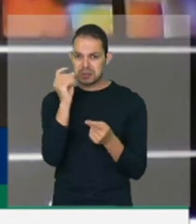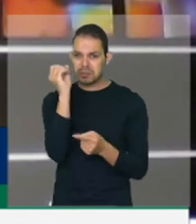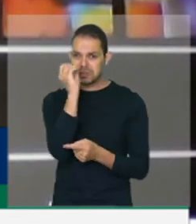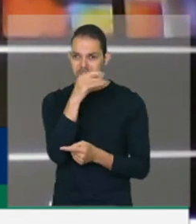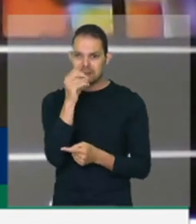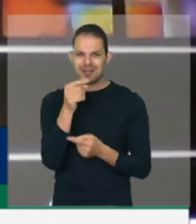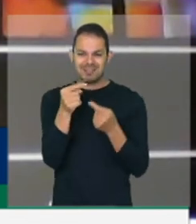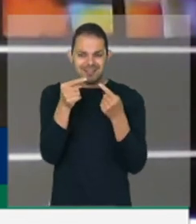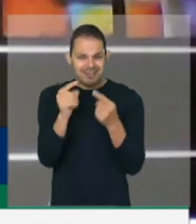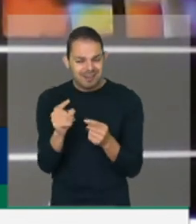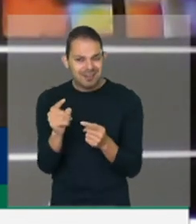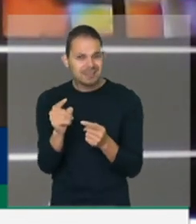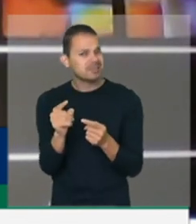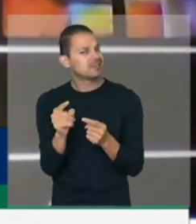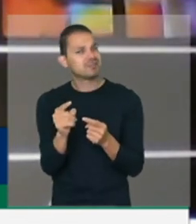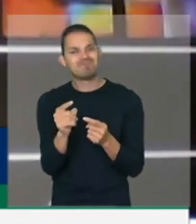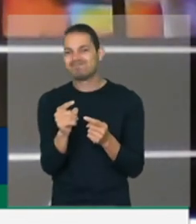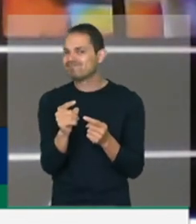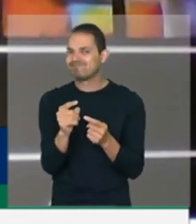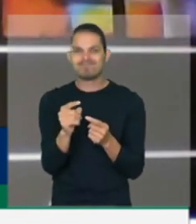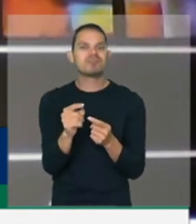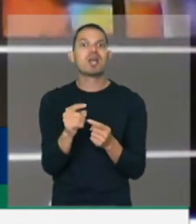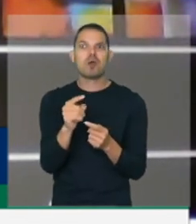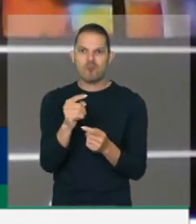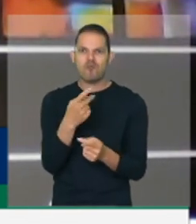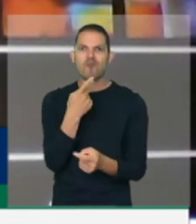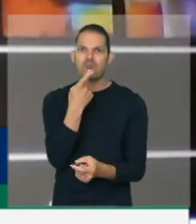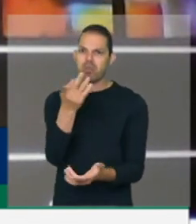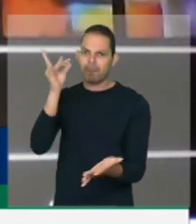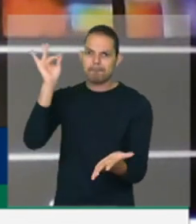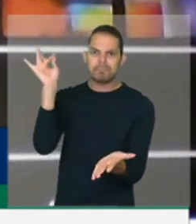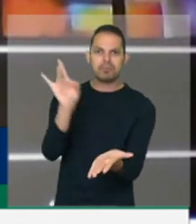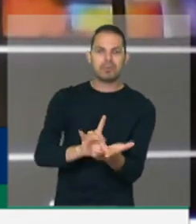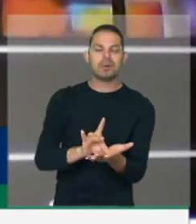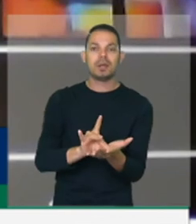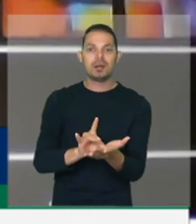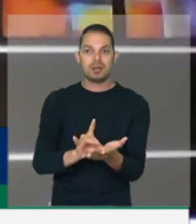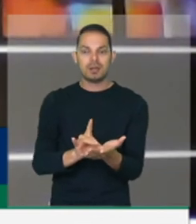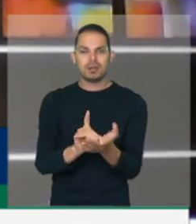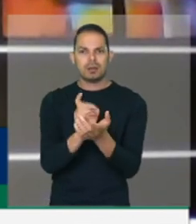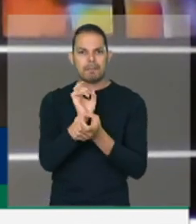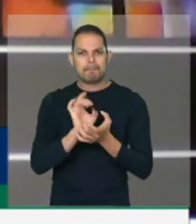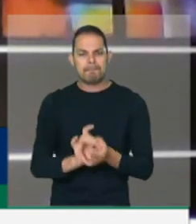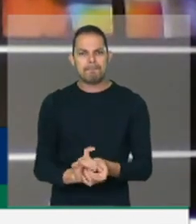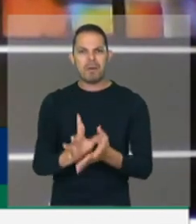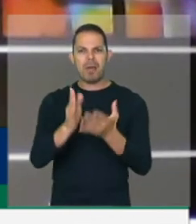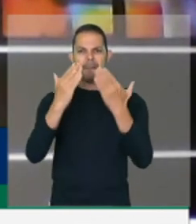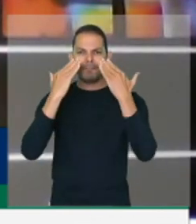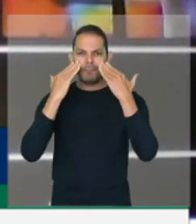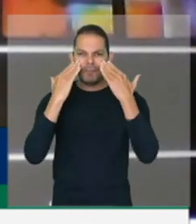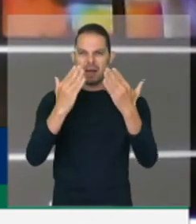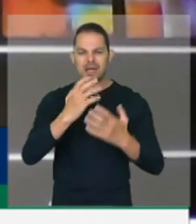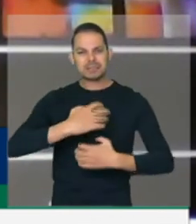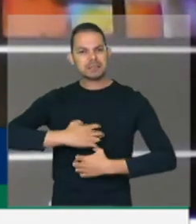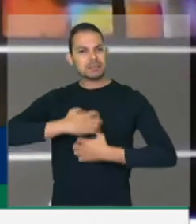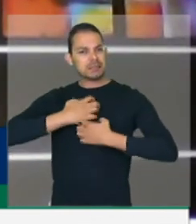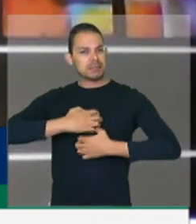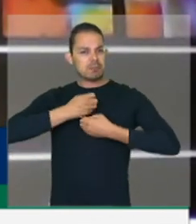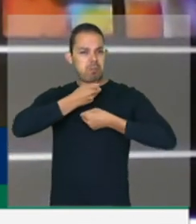foi crítica. Foi, na realidade, um libelo, uma exposição